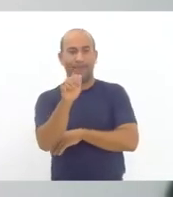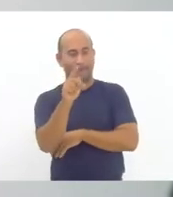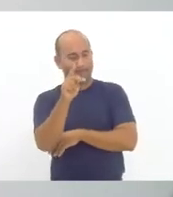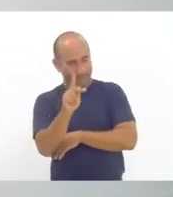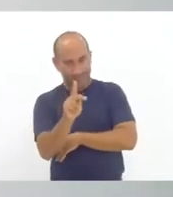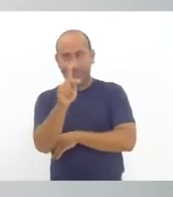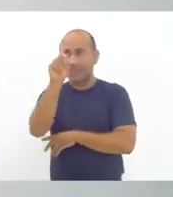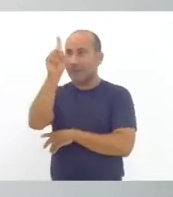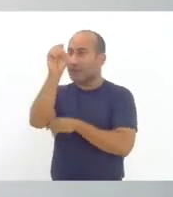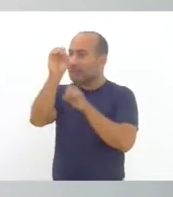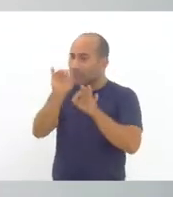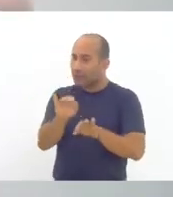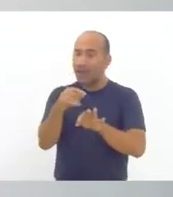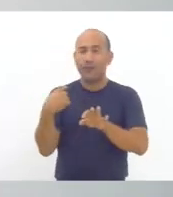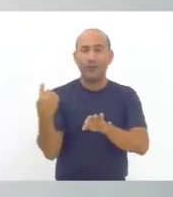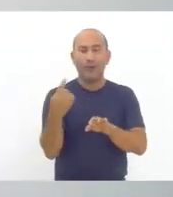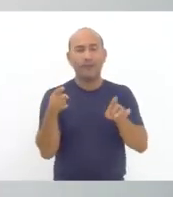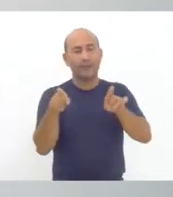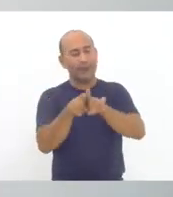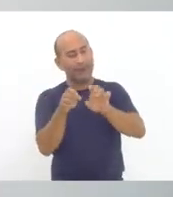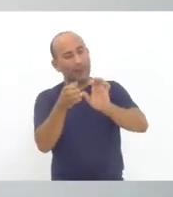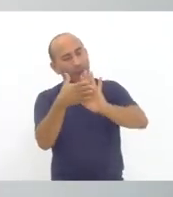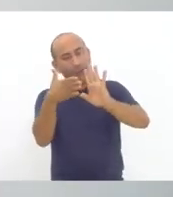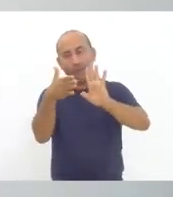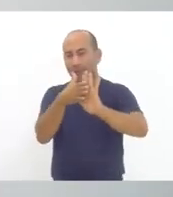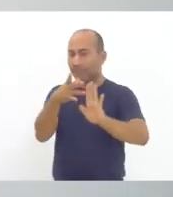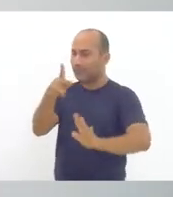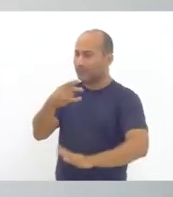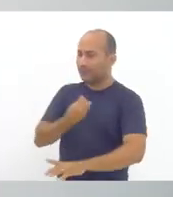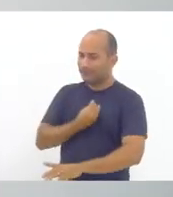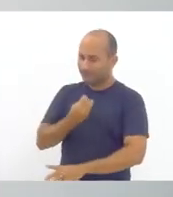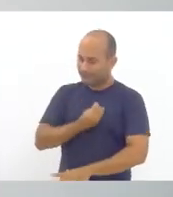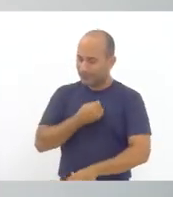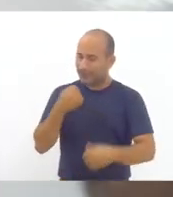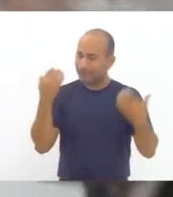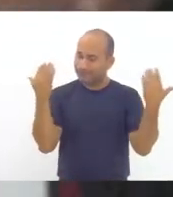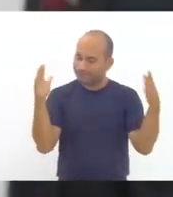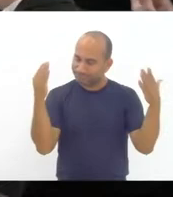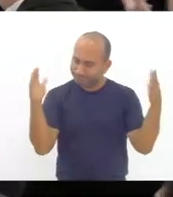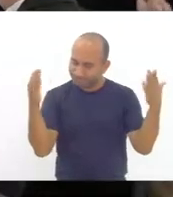e nós aqui também louvamos a sua existência